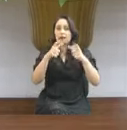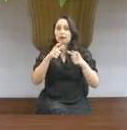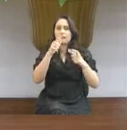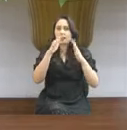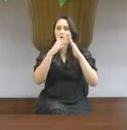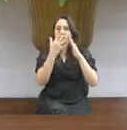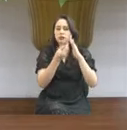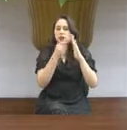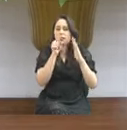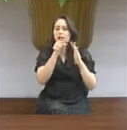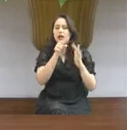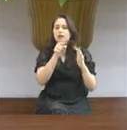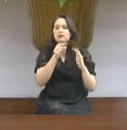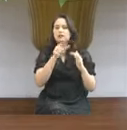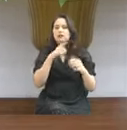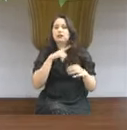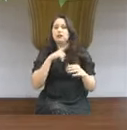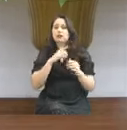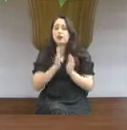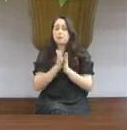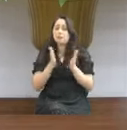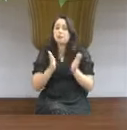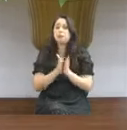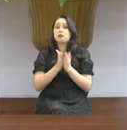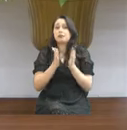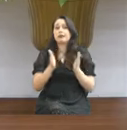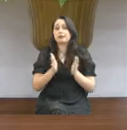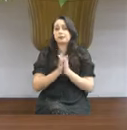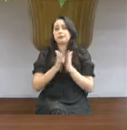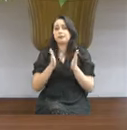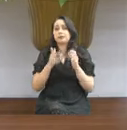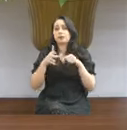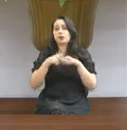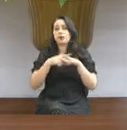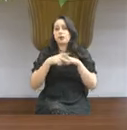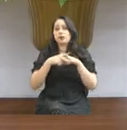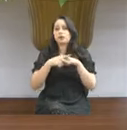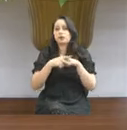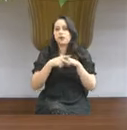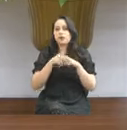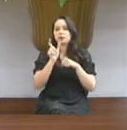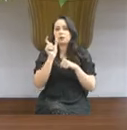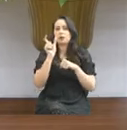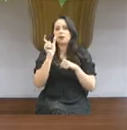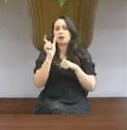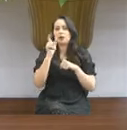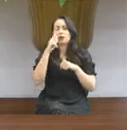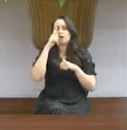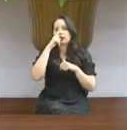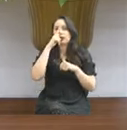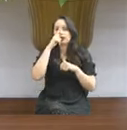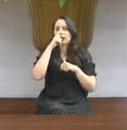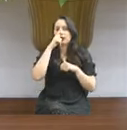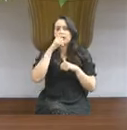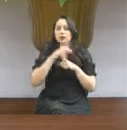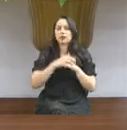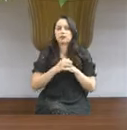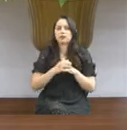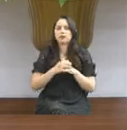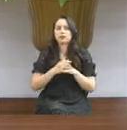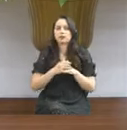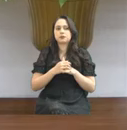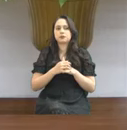pobreza. Conheço a tua pobreza. O verbo grego que aparece em Apocalipse 2:9 é